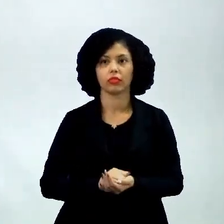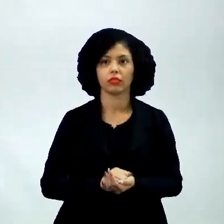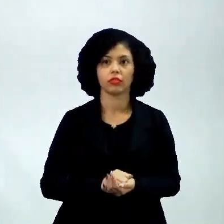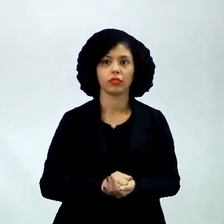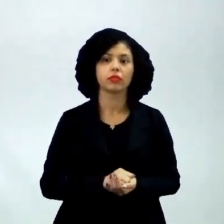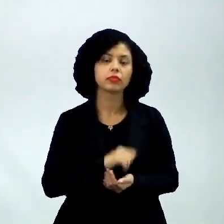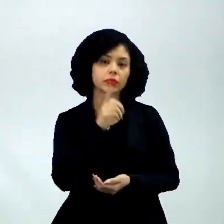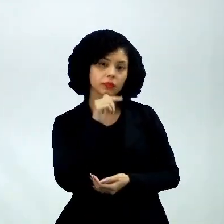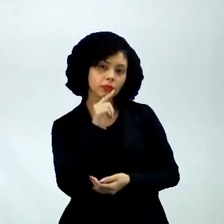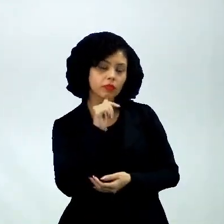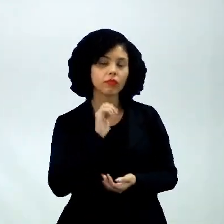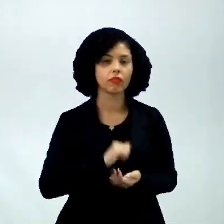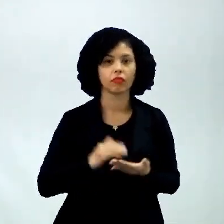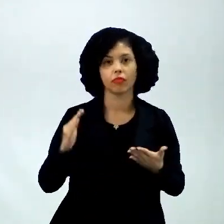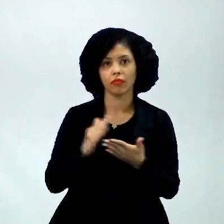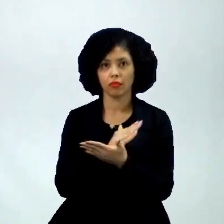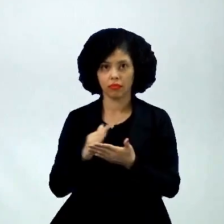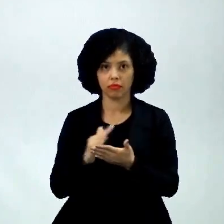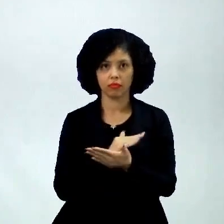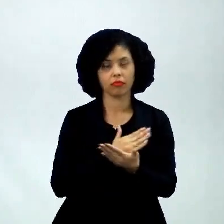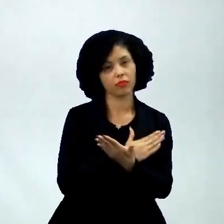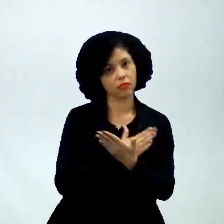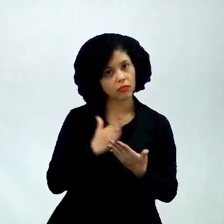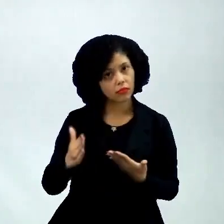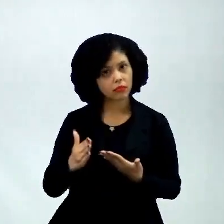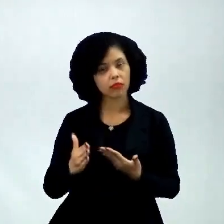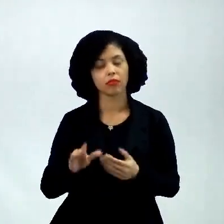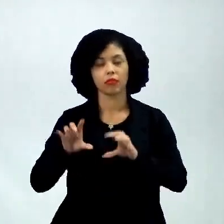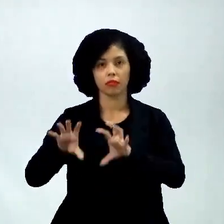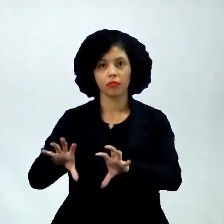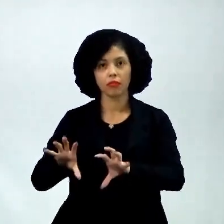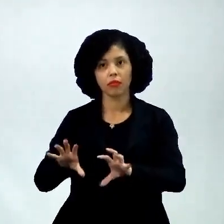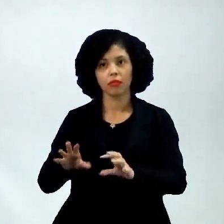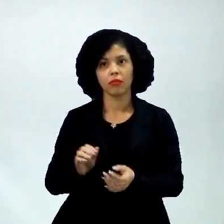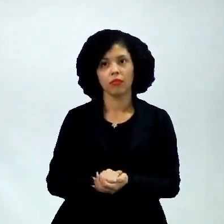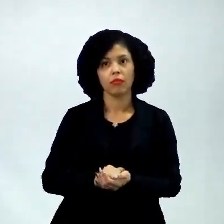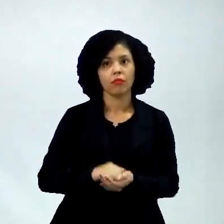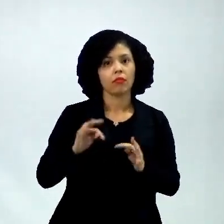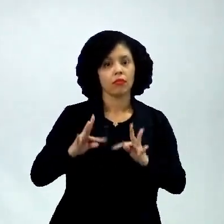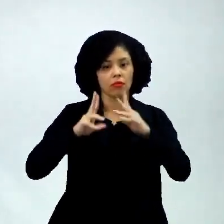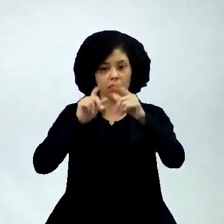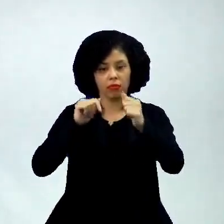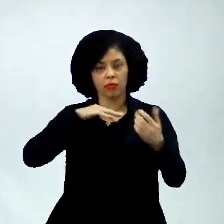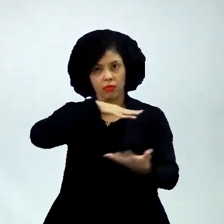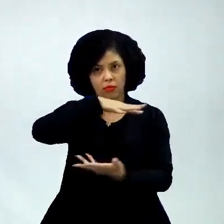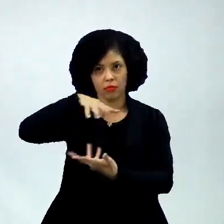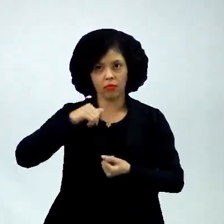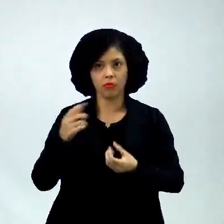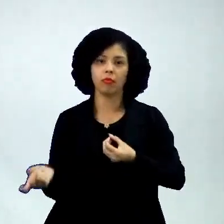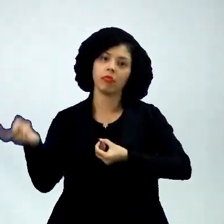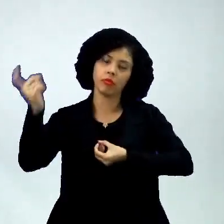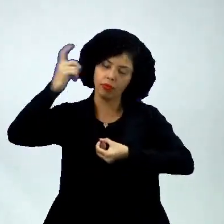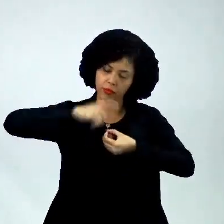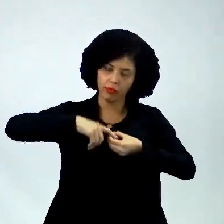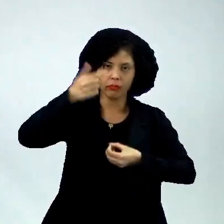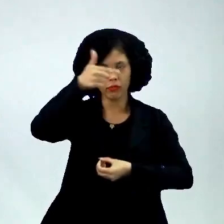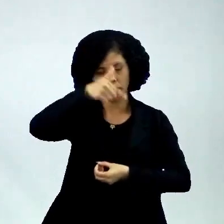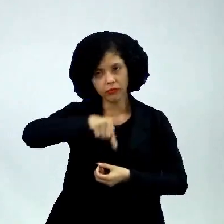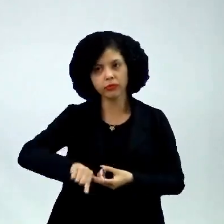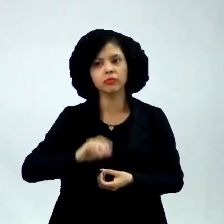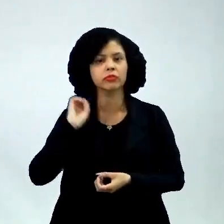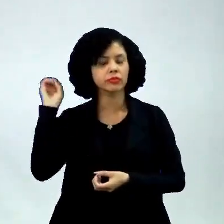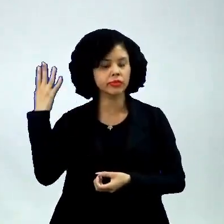da água, É algo que ele começa de uma forma, Gira todo o ciclo e depois ele volta